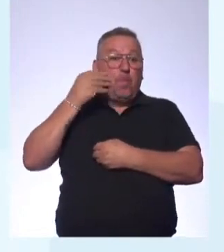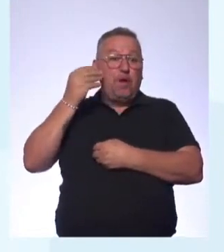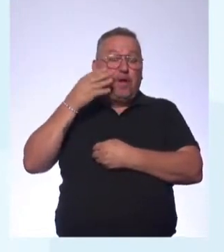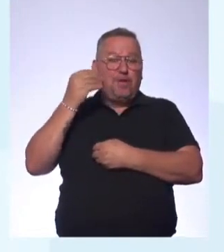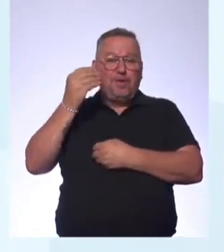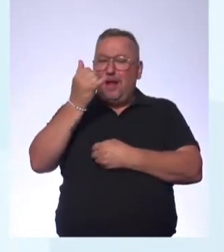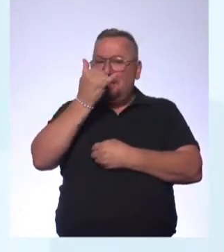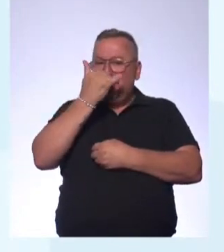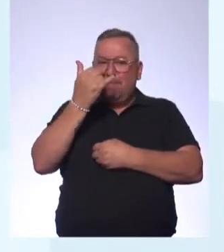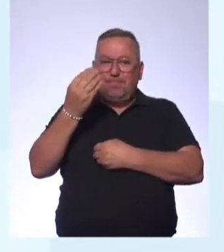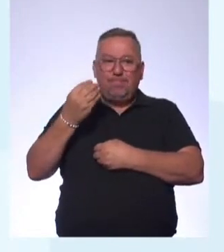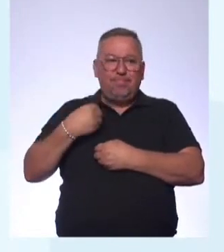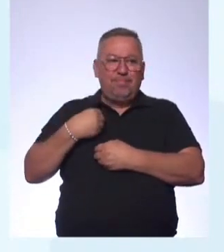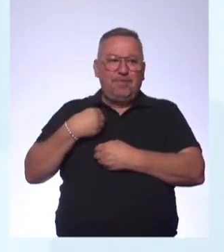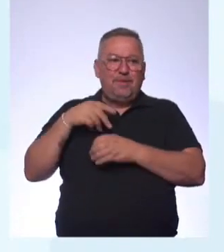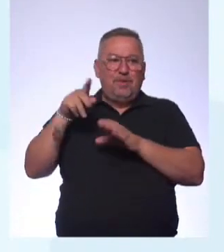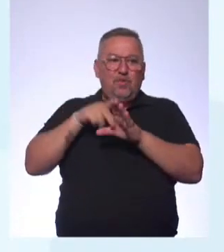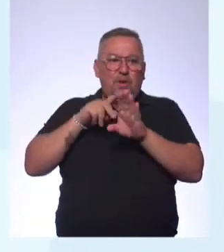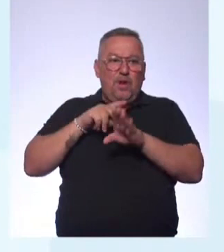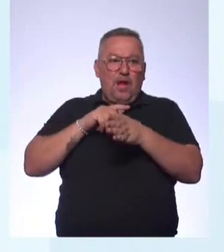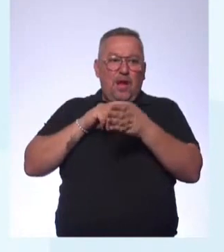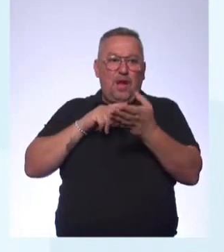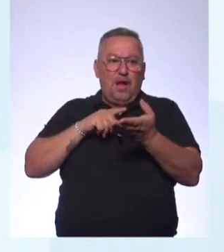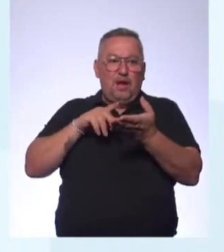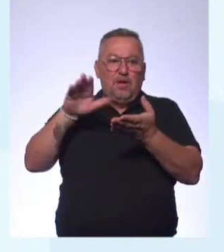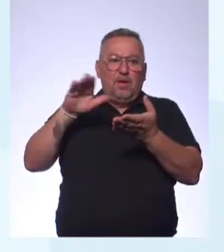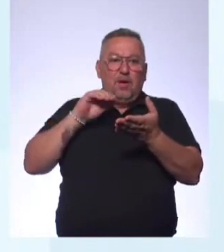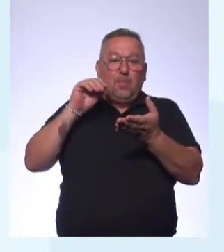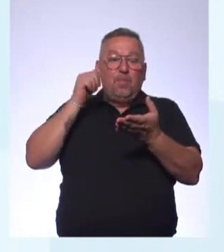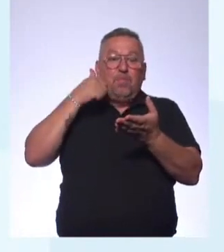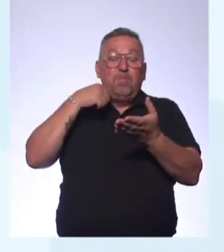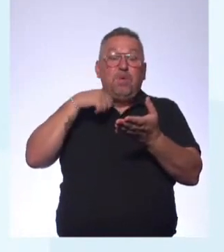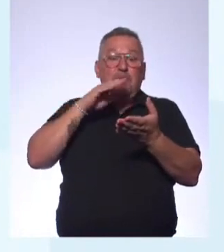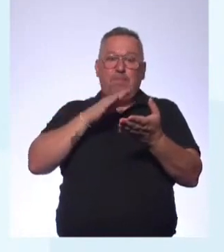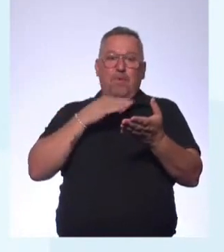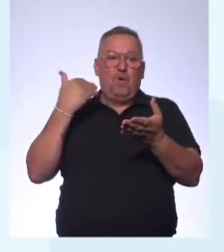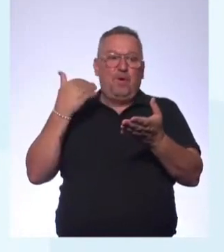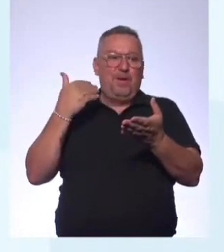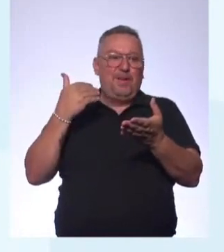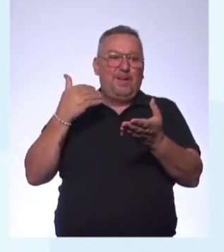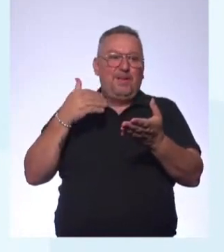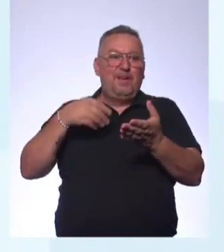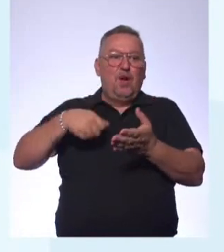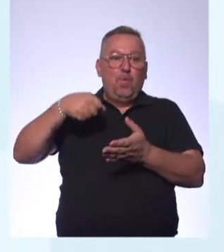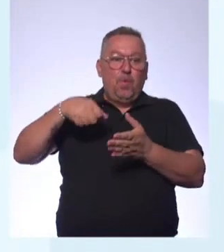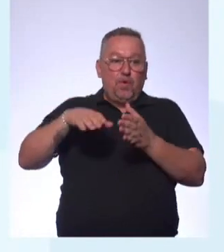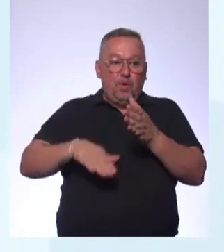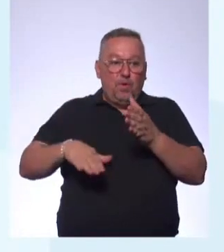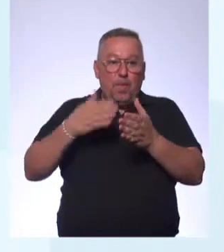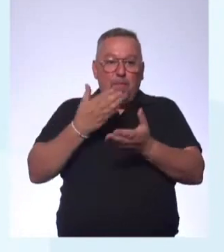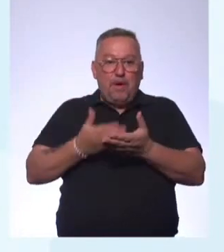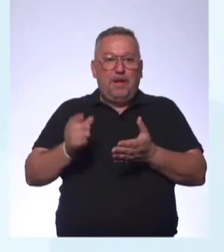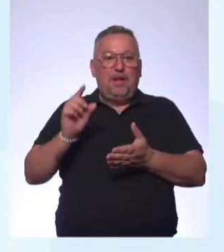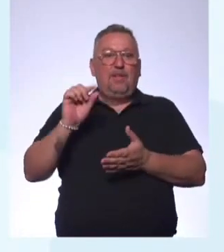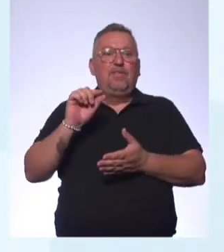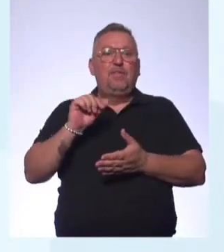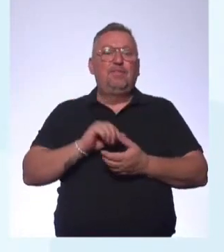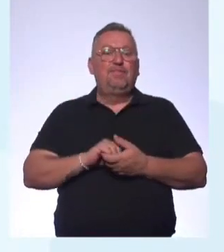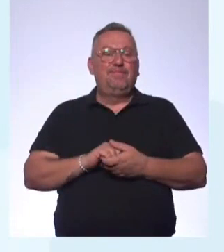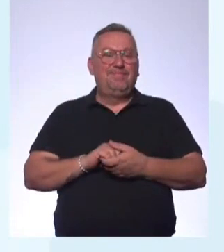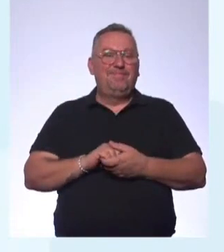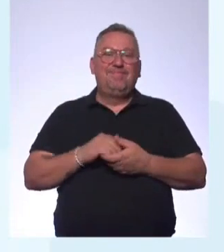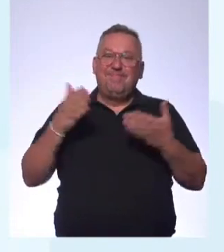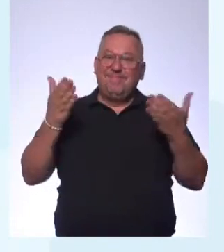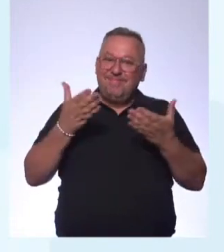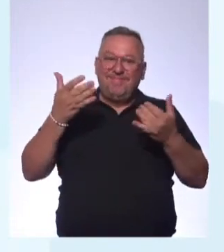má sorte. Chinelo virado é chamar morte para sua mãe. Bolsa no chão faz perder dinheiro. Agora